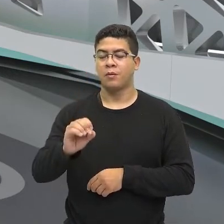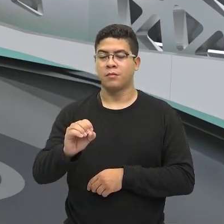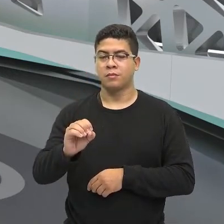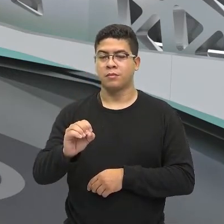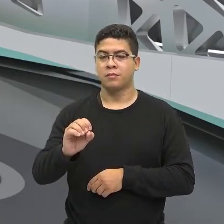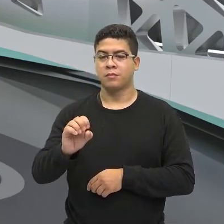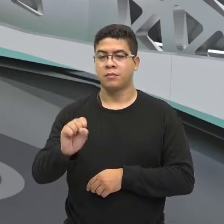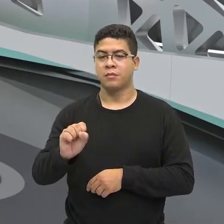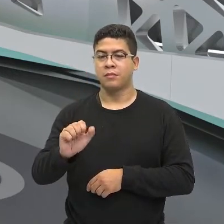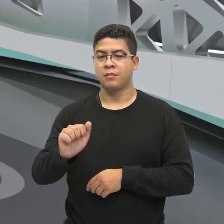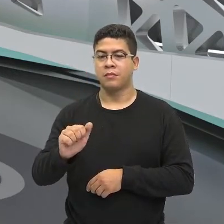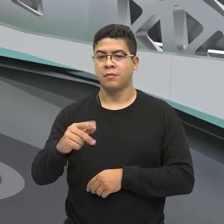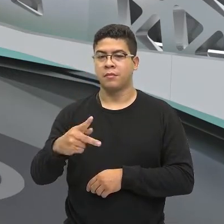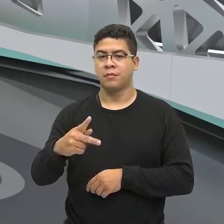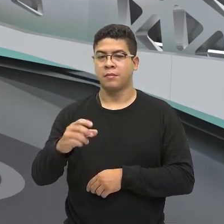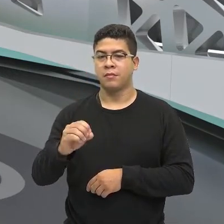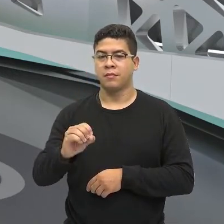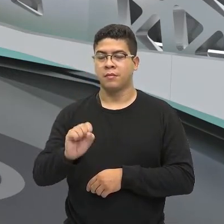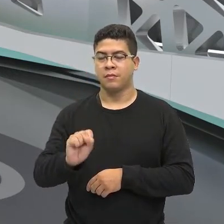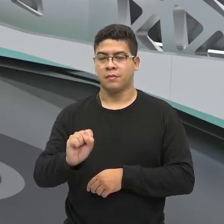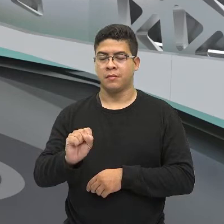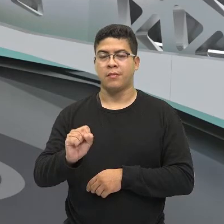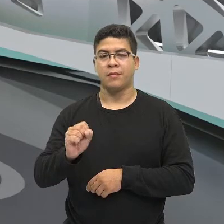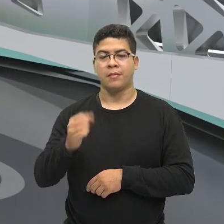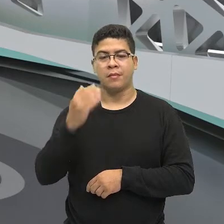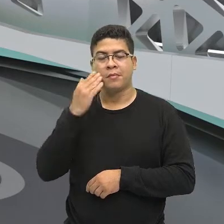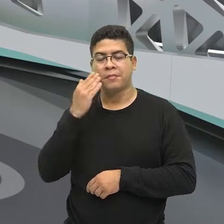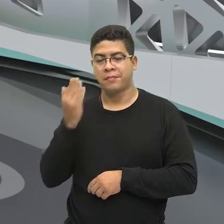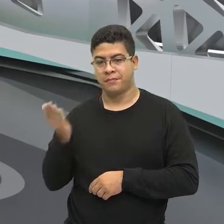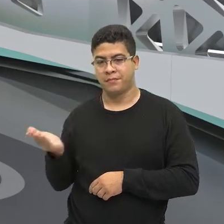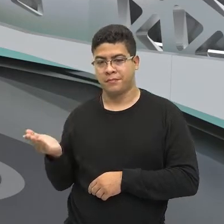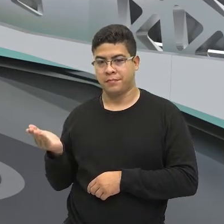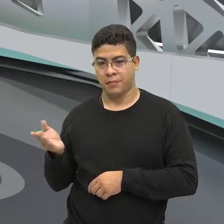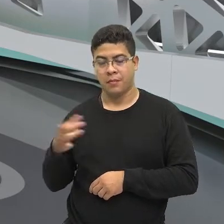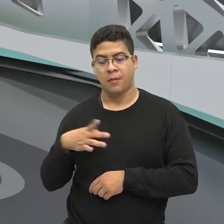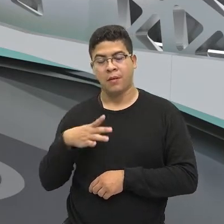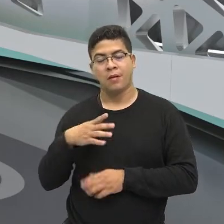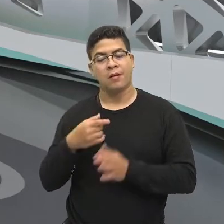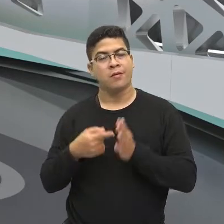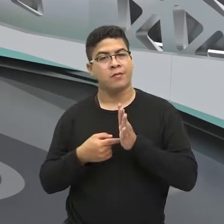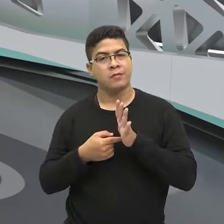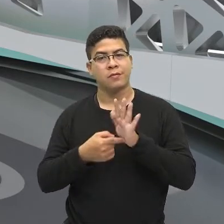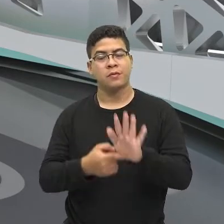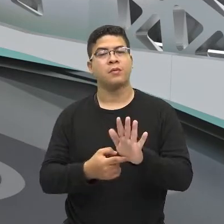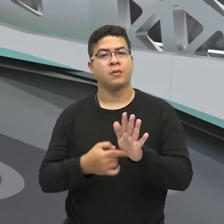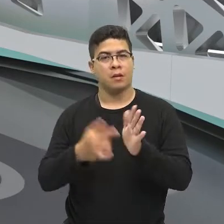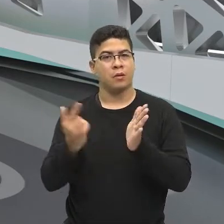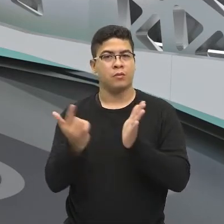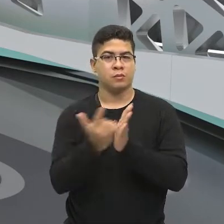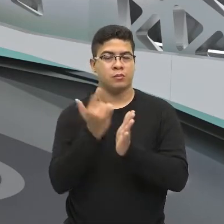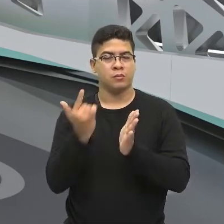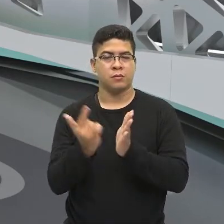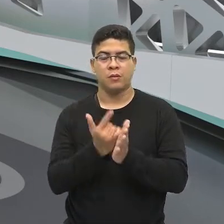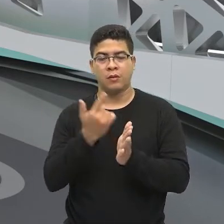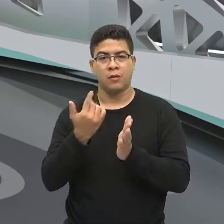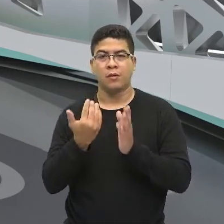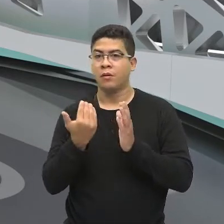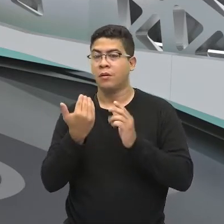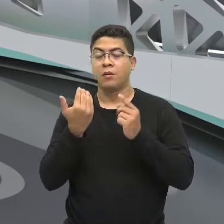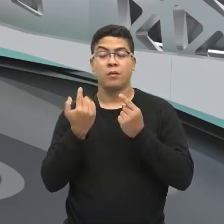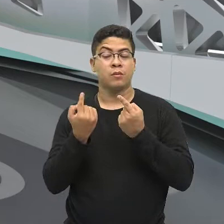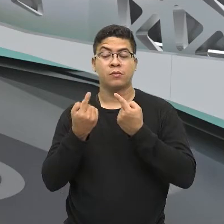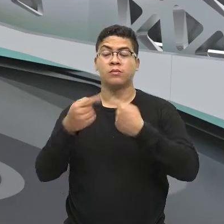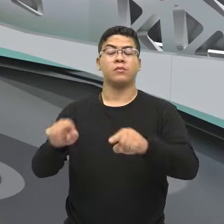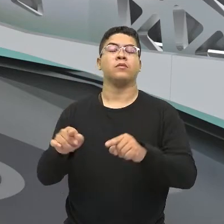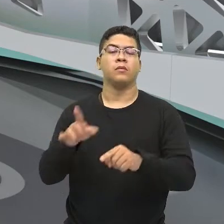dos trabalhos dele, né? Foi apresentado na Semana da Arte Moderna, fazendo uma crítica